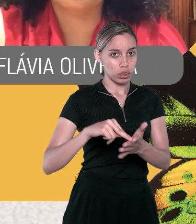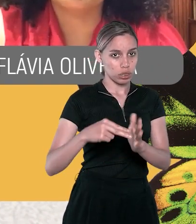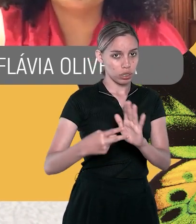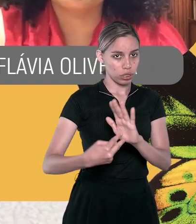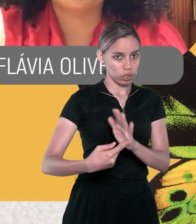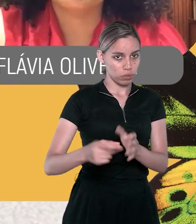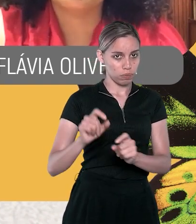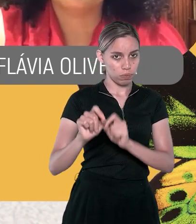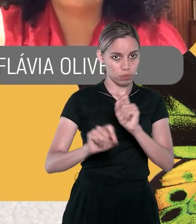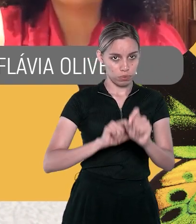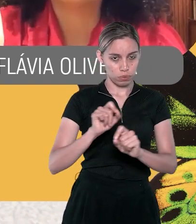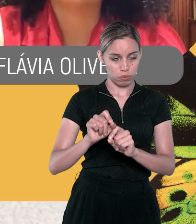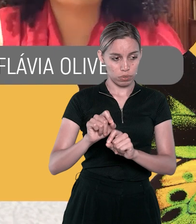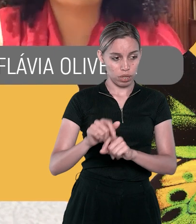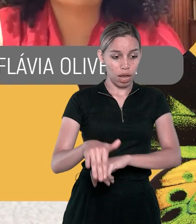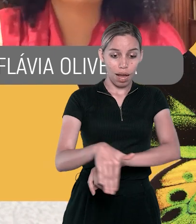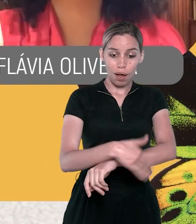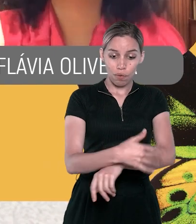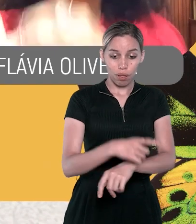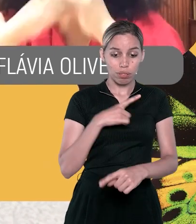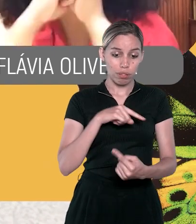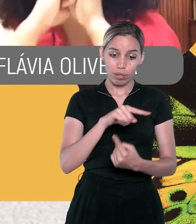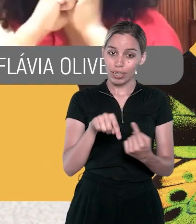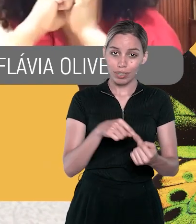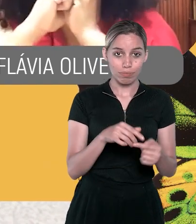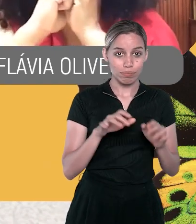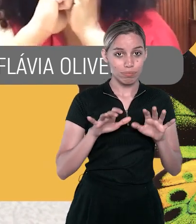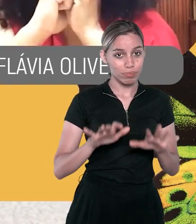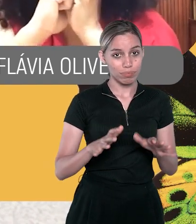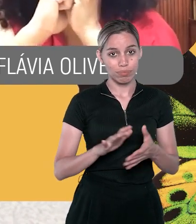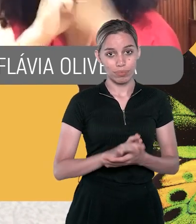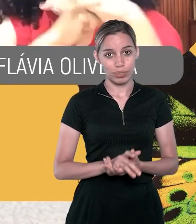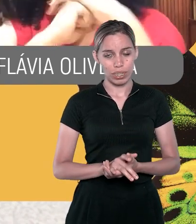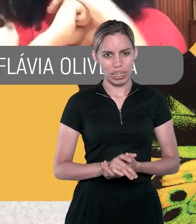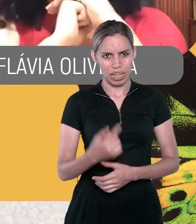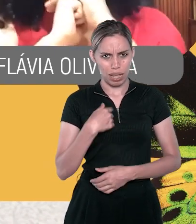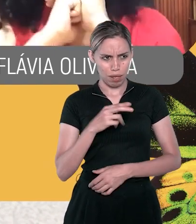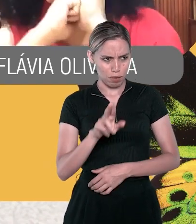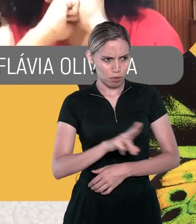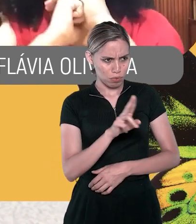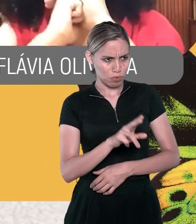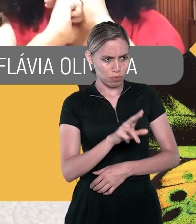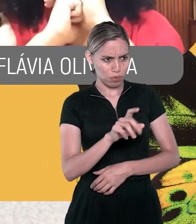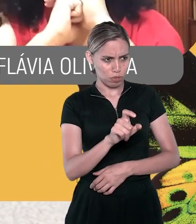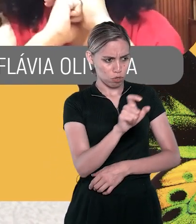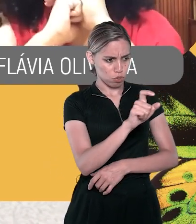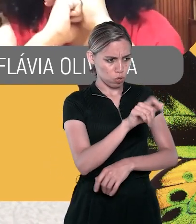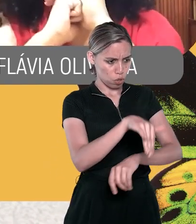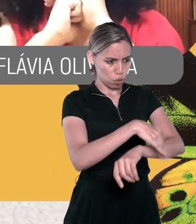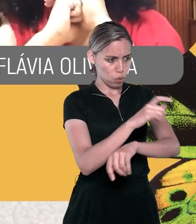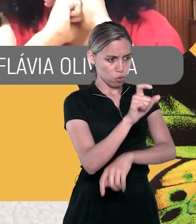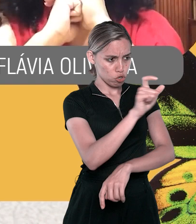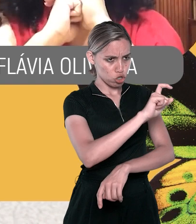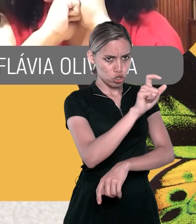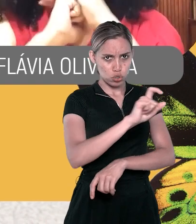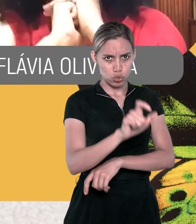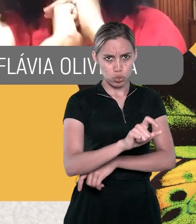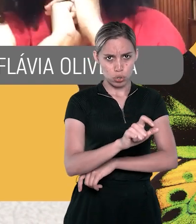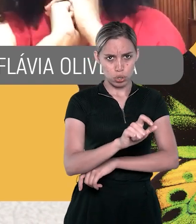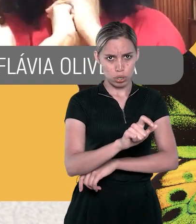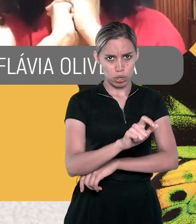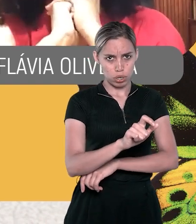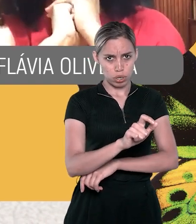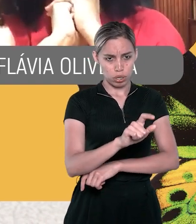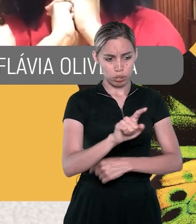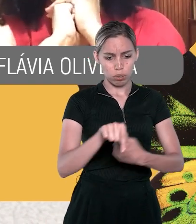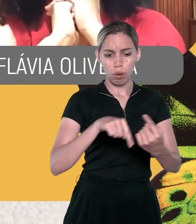para suas finalidades. Né? Quer dizer, eu não estou usando a rua porque da maneira como você planejou que eu usasse.